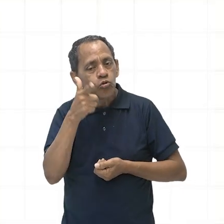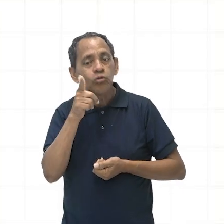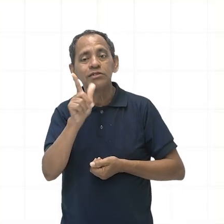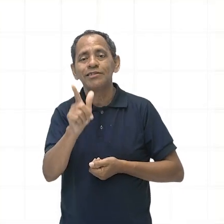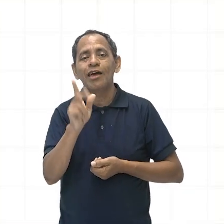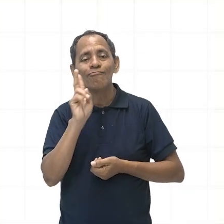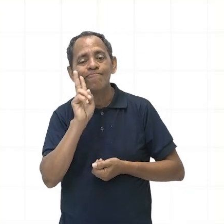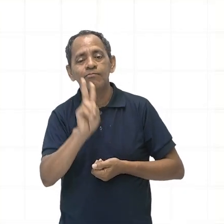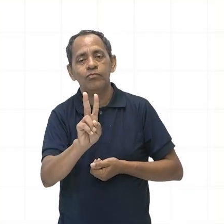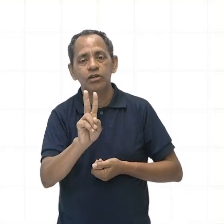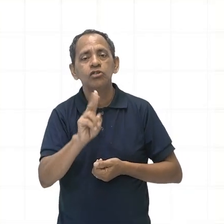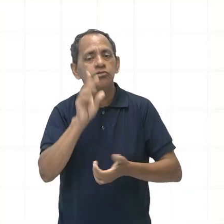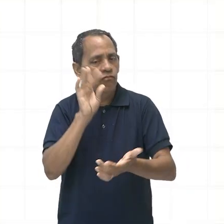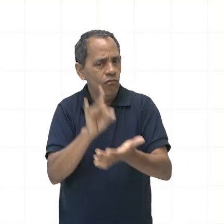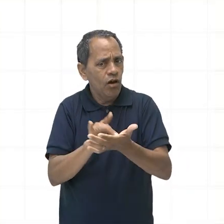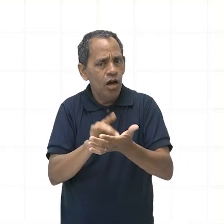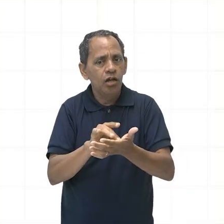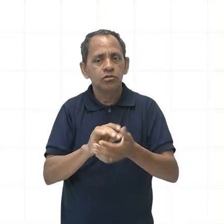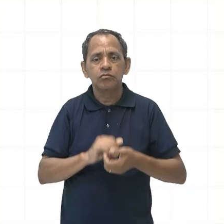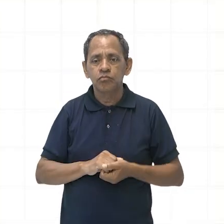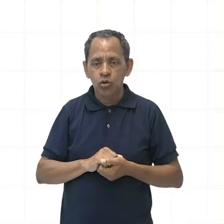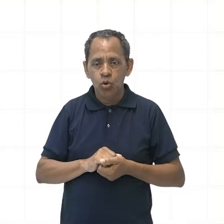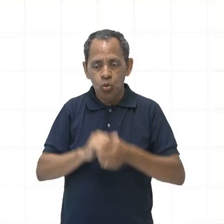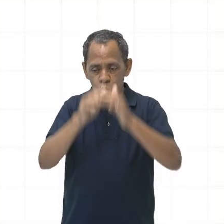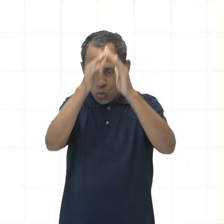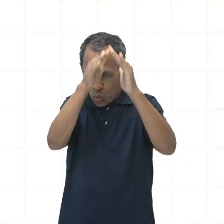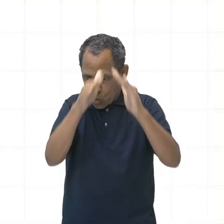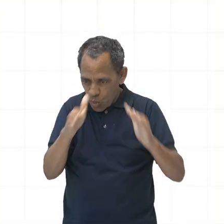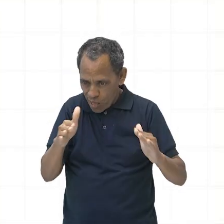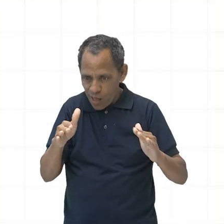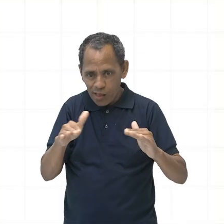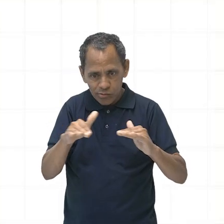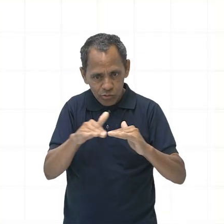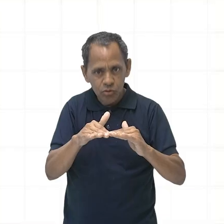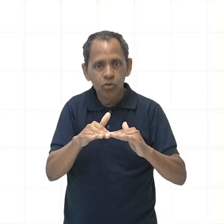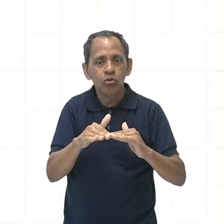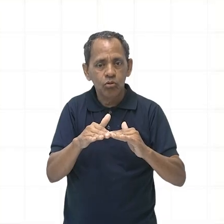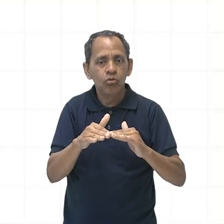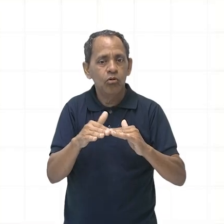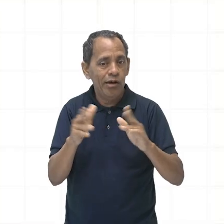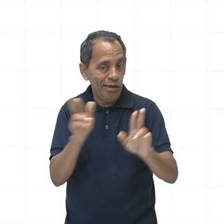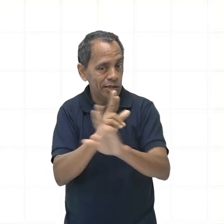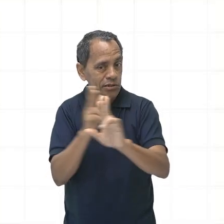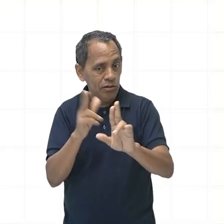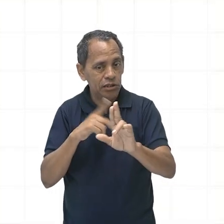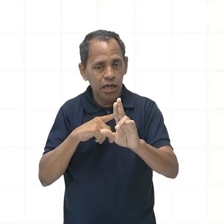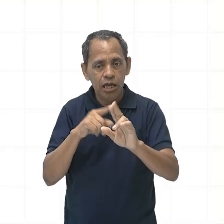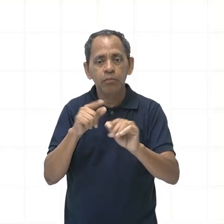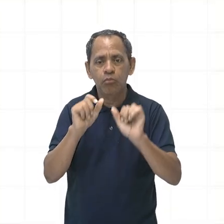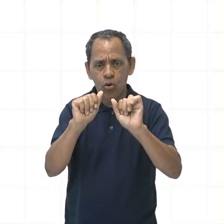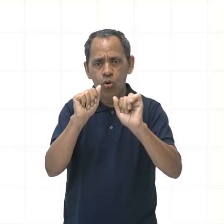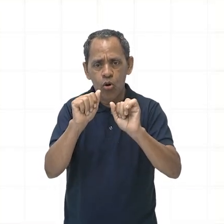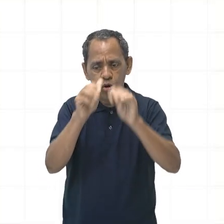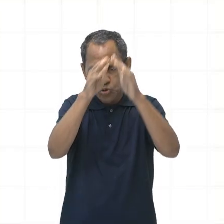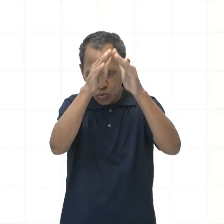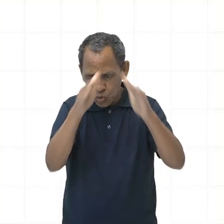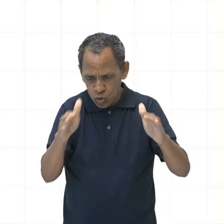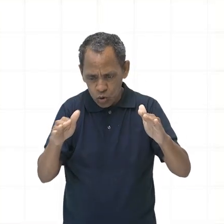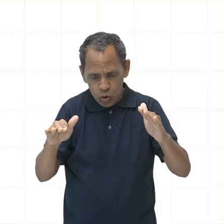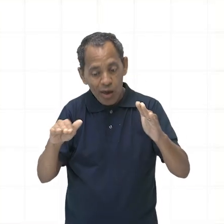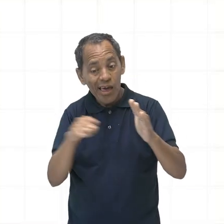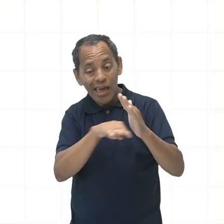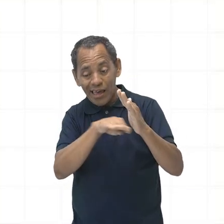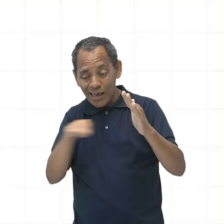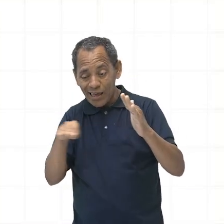Às vezes, o lado correspondente vai ser o lado aqui de baixo. E você vai identificar olhando os ângulos,